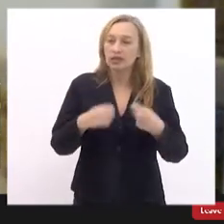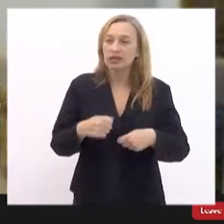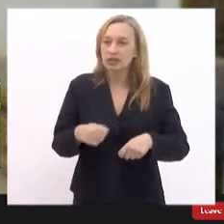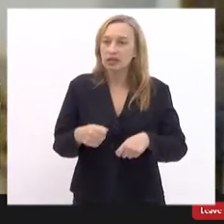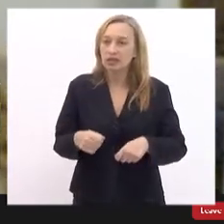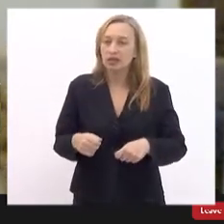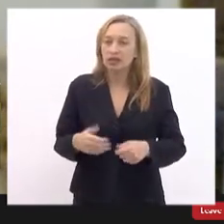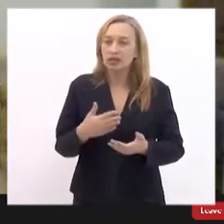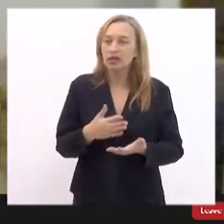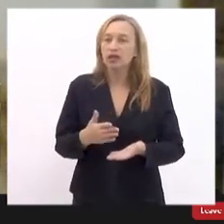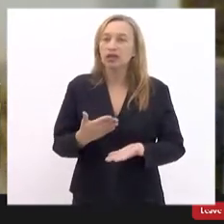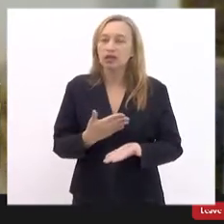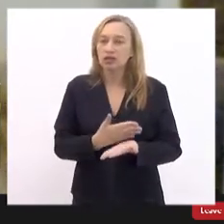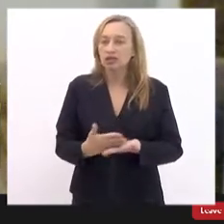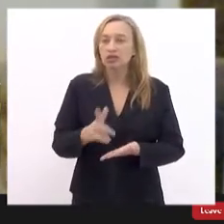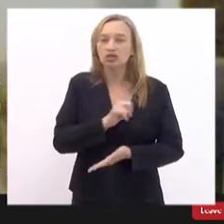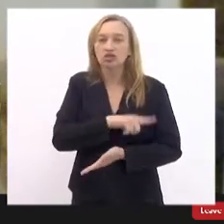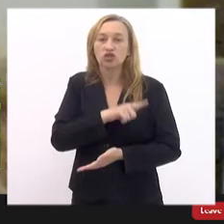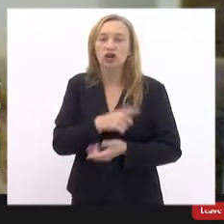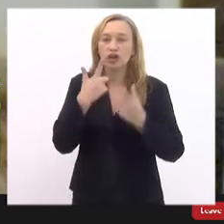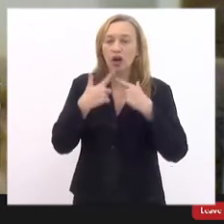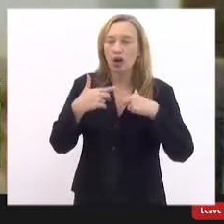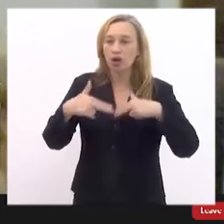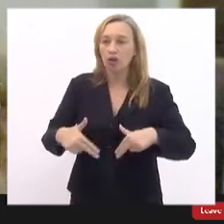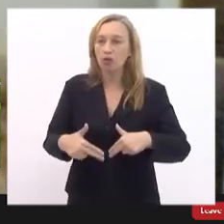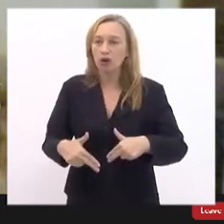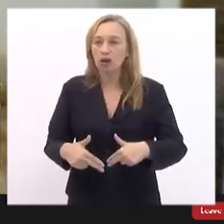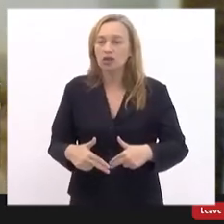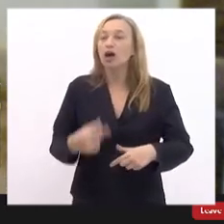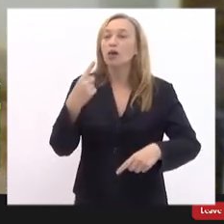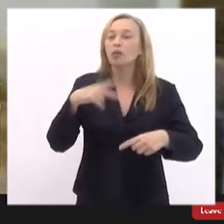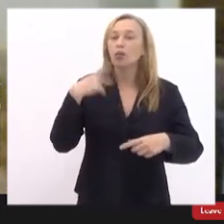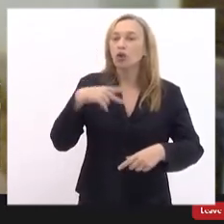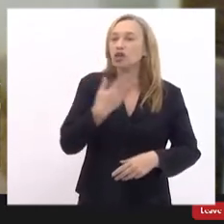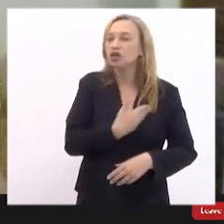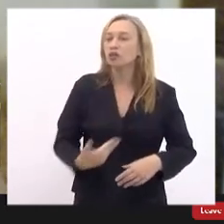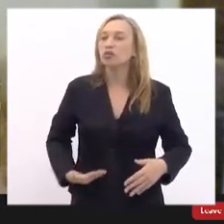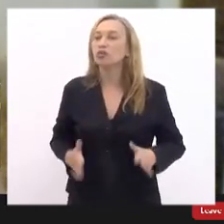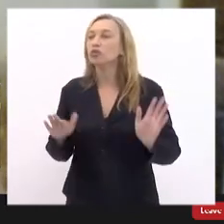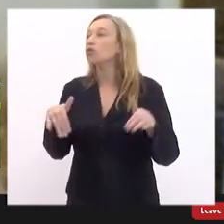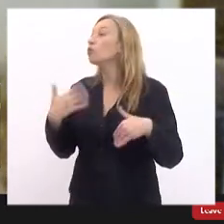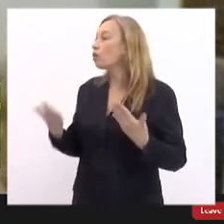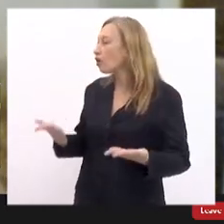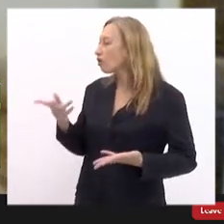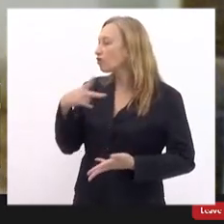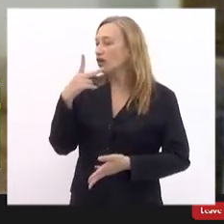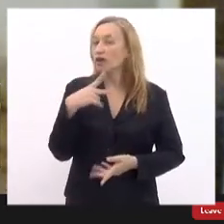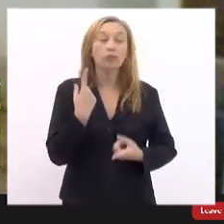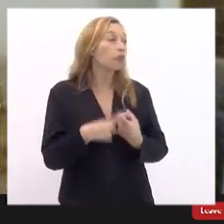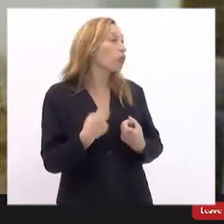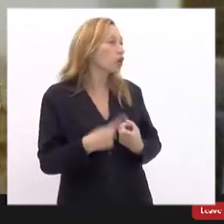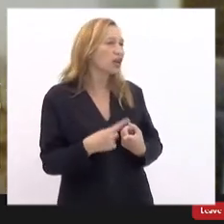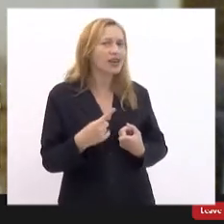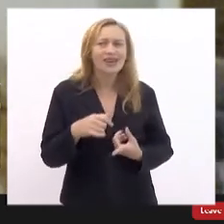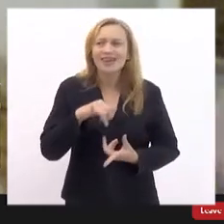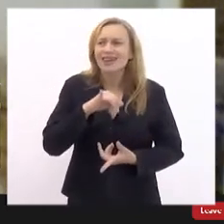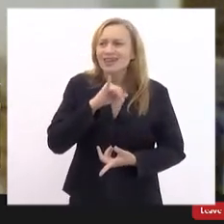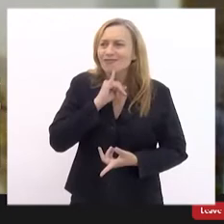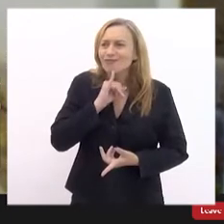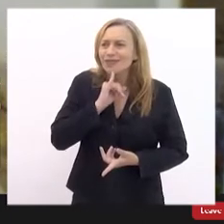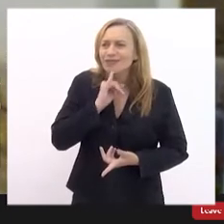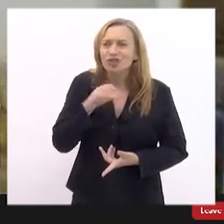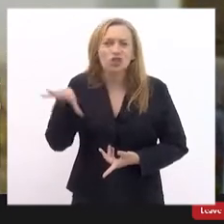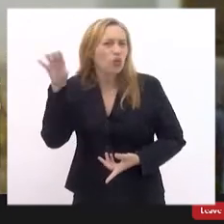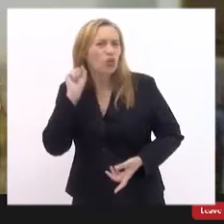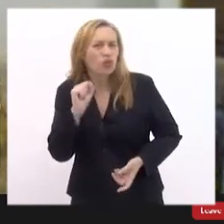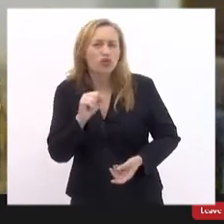seus gestores, ter uma linguagem de que política pública é essa que nós falamos. Porque, infelizmente, eu tenho